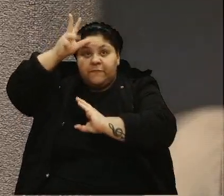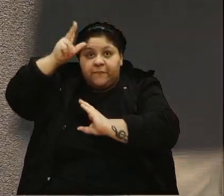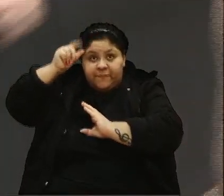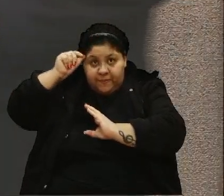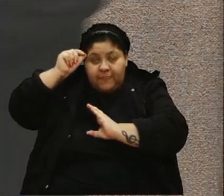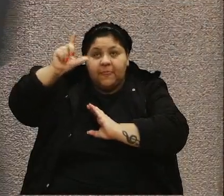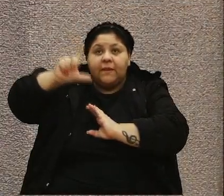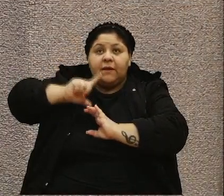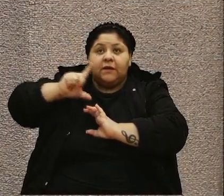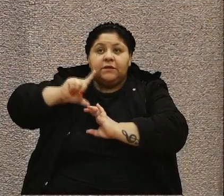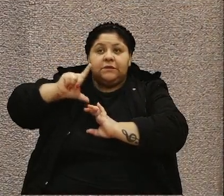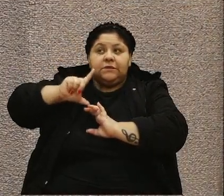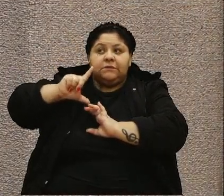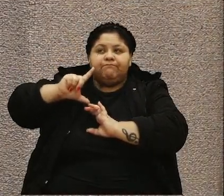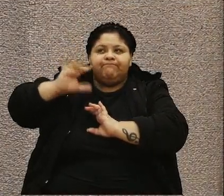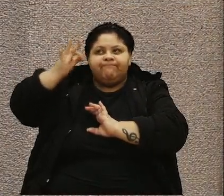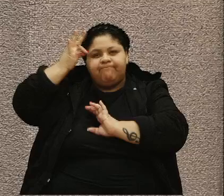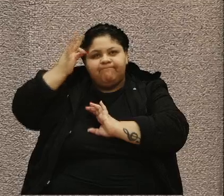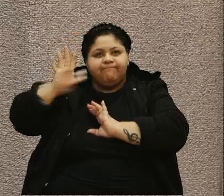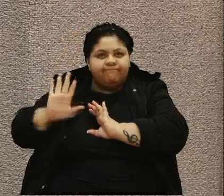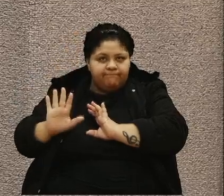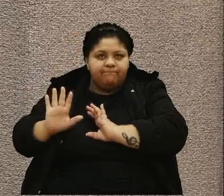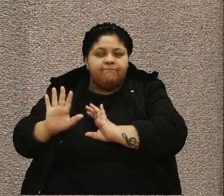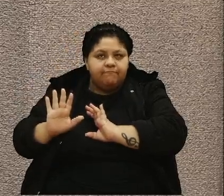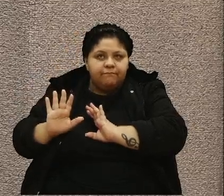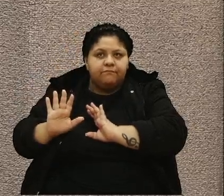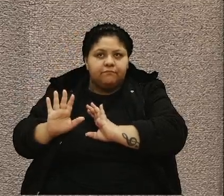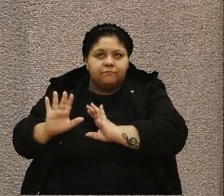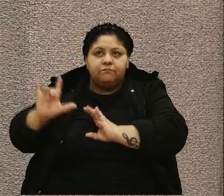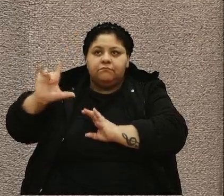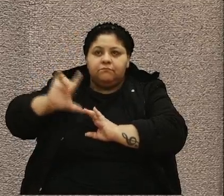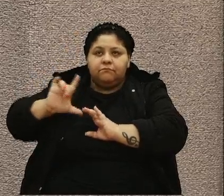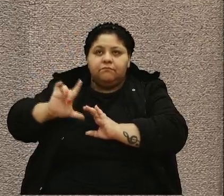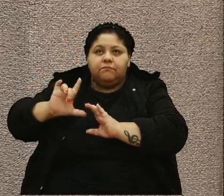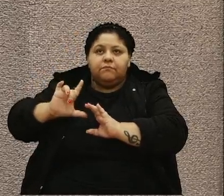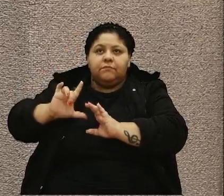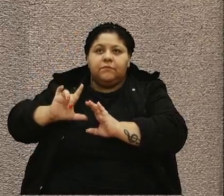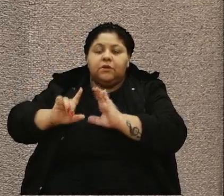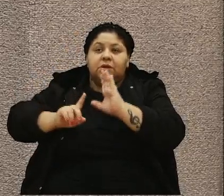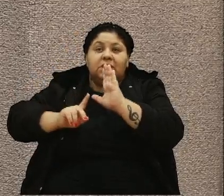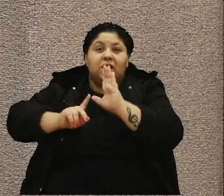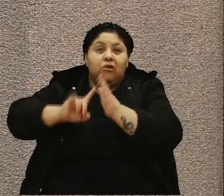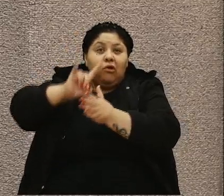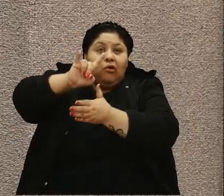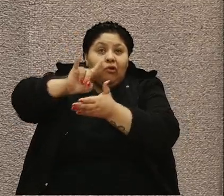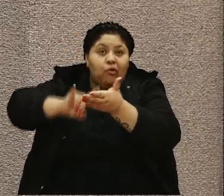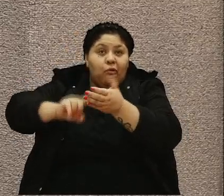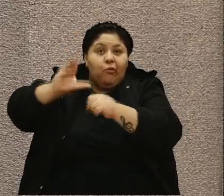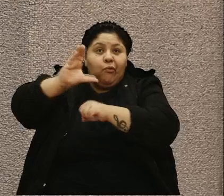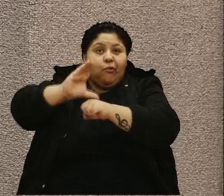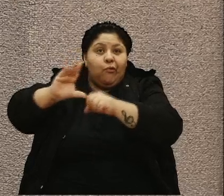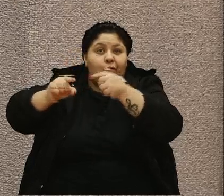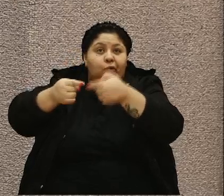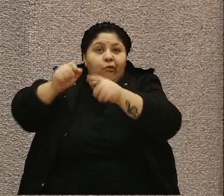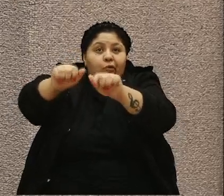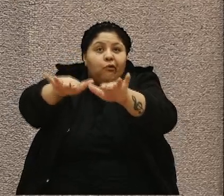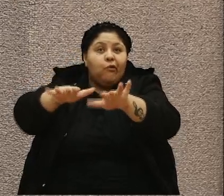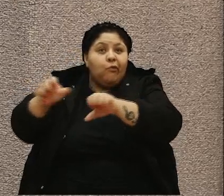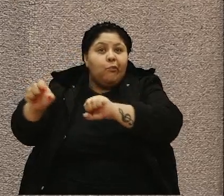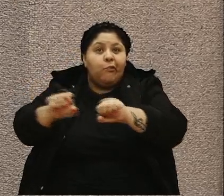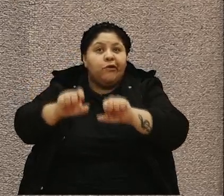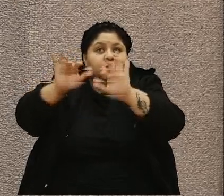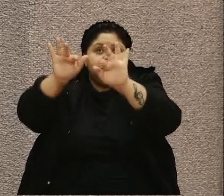se tem um entendimento de que, mesmo tendo um parecer pela inconstitucionalidade, o plenário pode